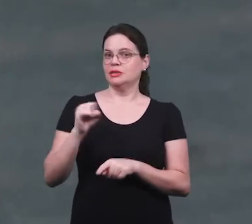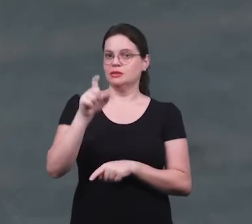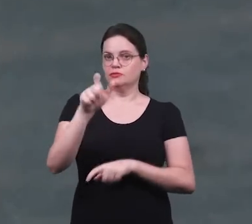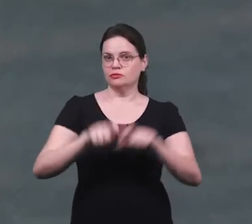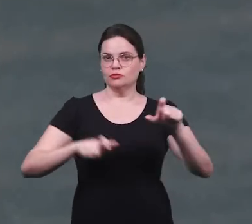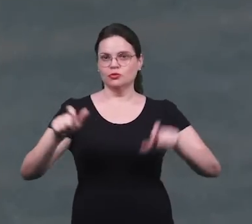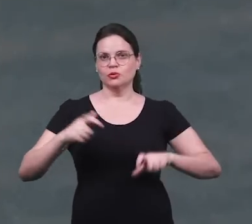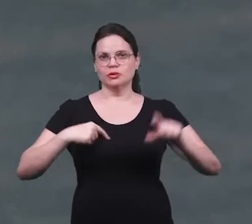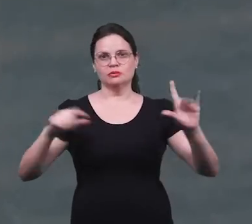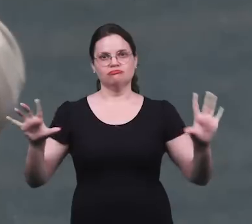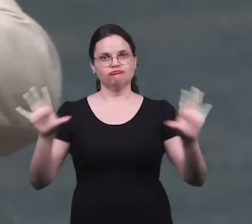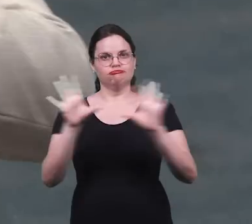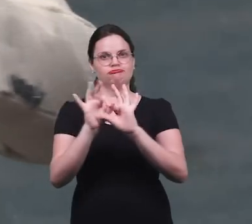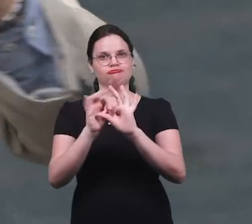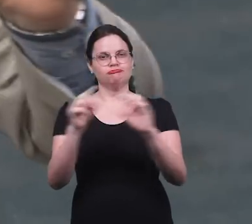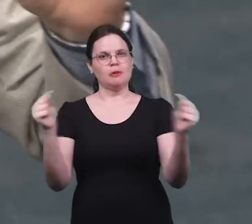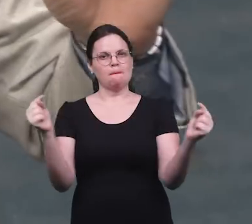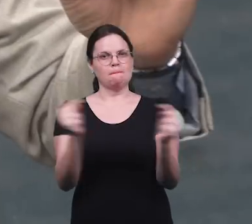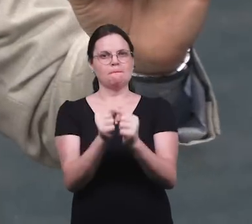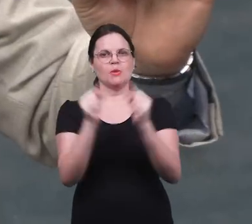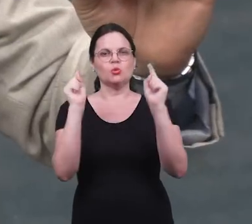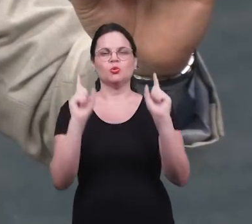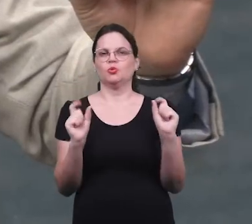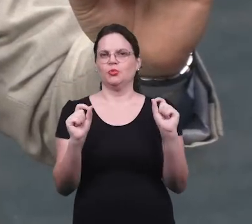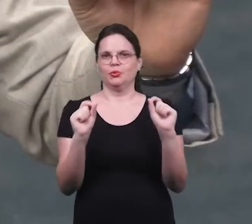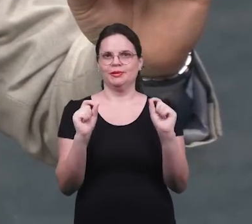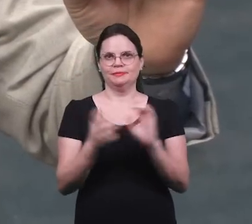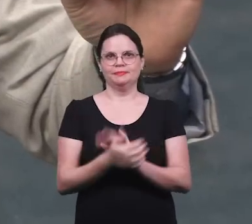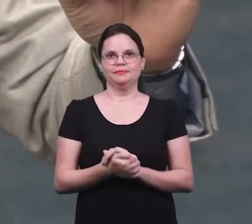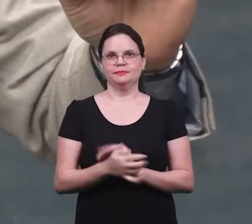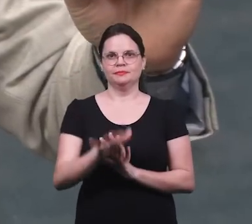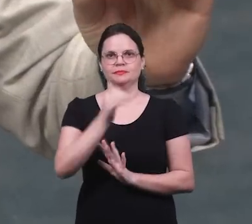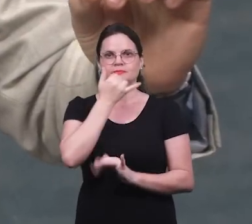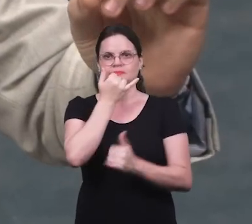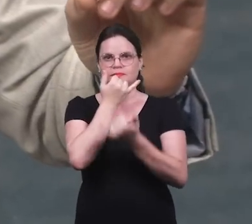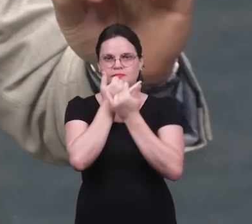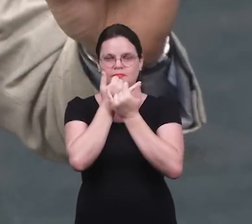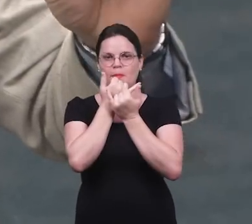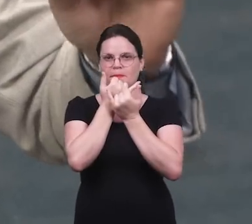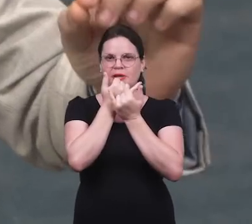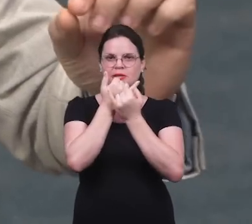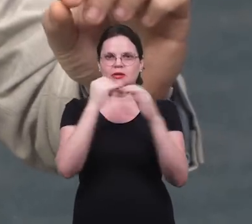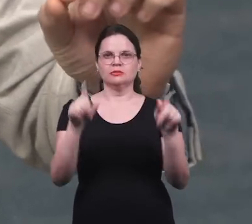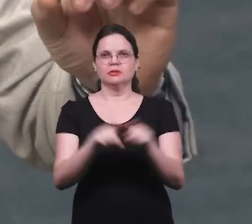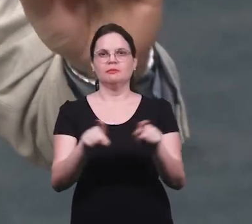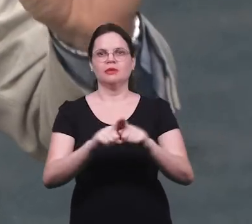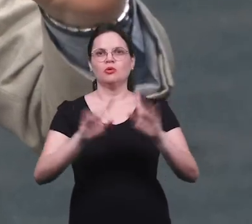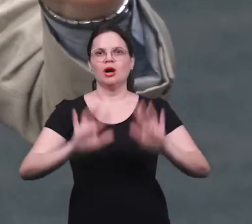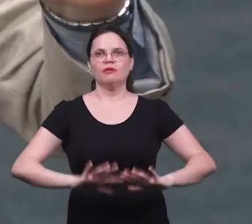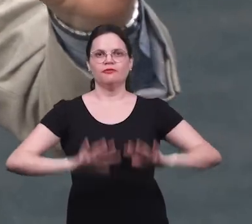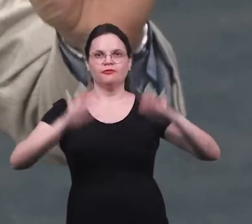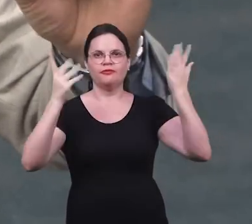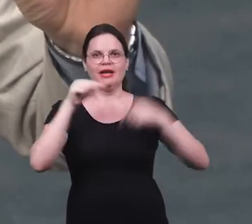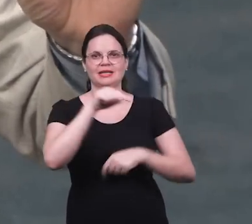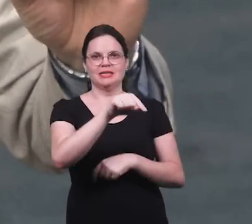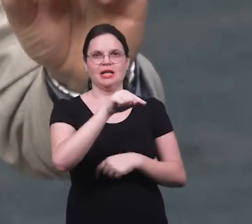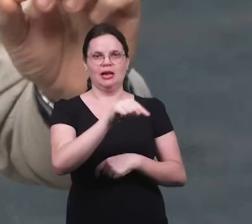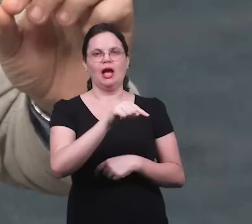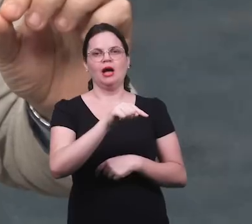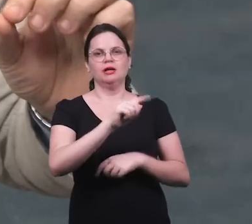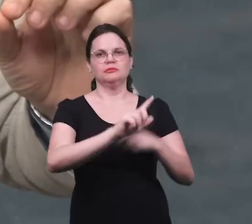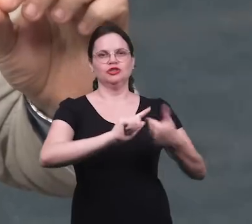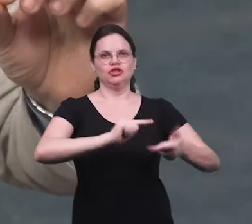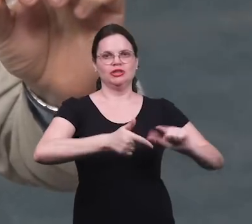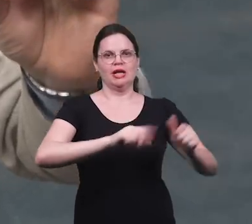associa esse perdão com a festa, né, aquela festa em Israel, conhecida como Dia do